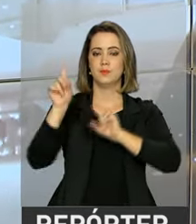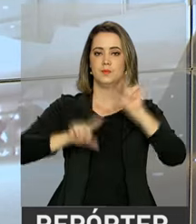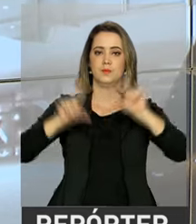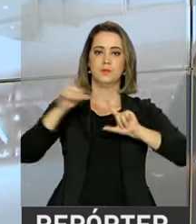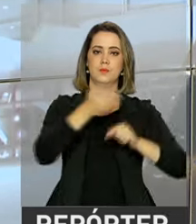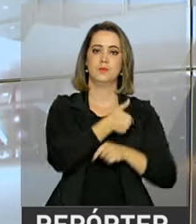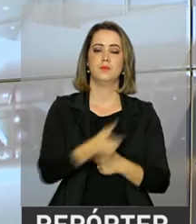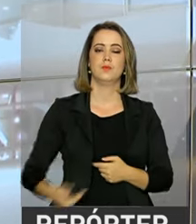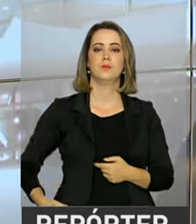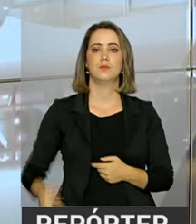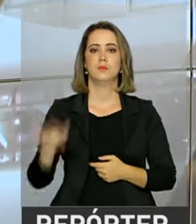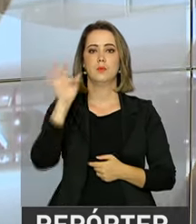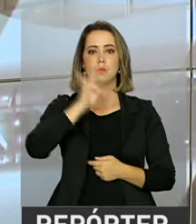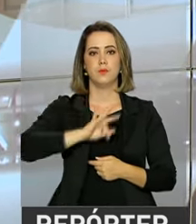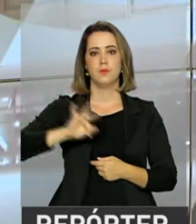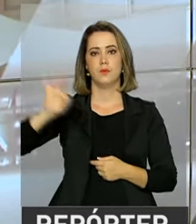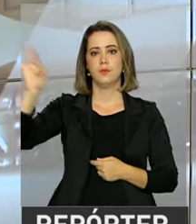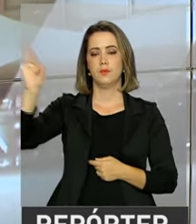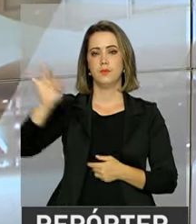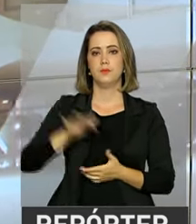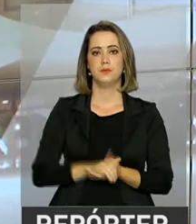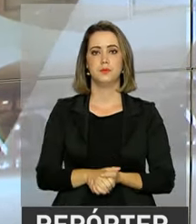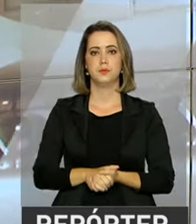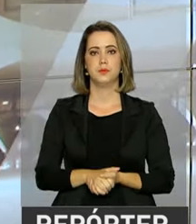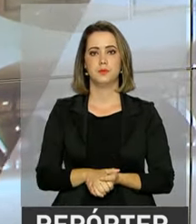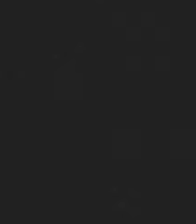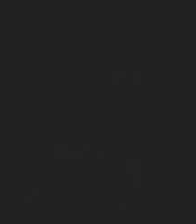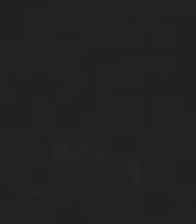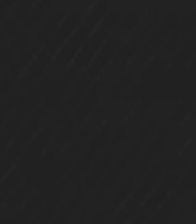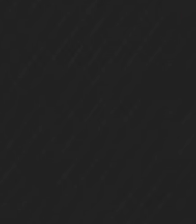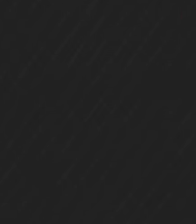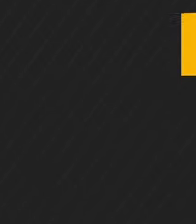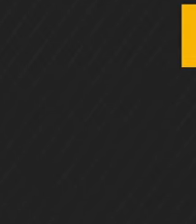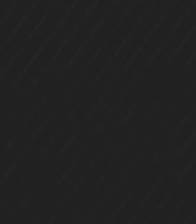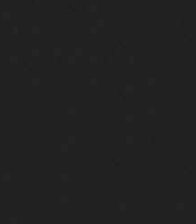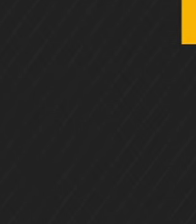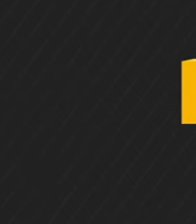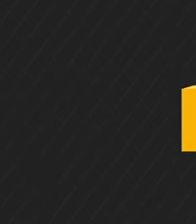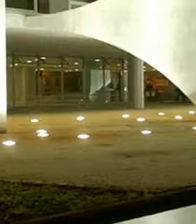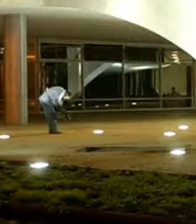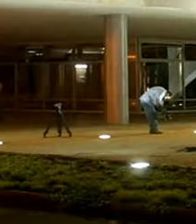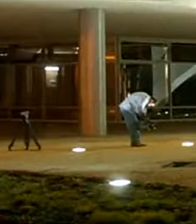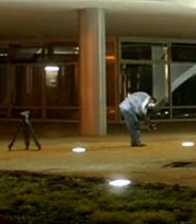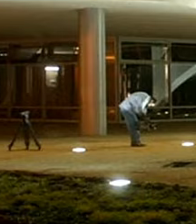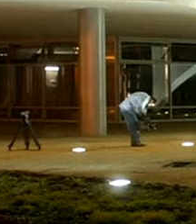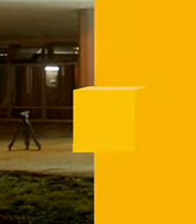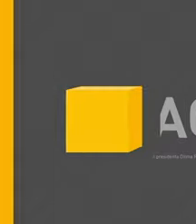continue com a gente aqui na NBR, a TV do Governo Federal.